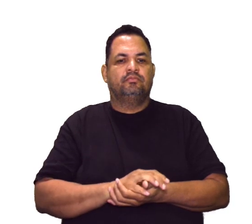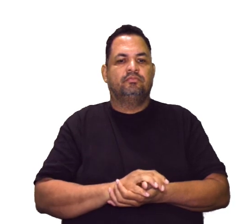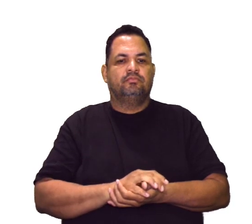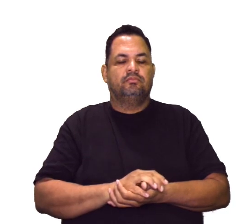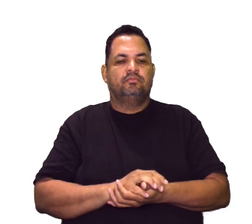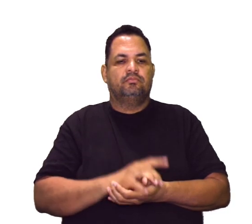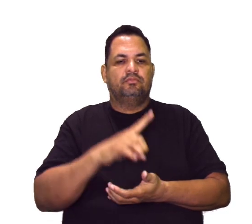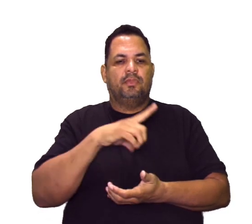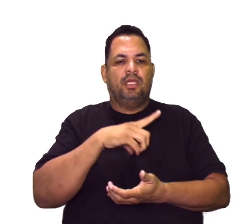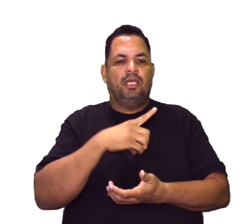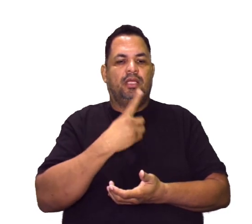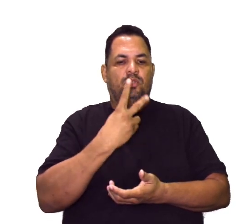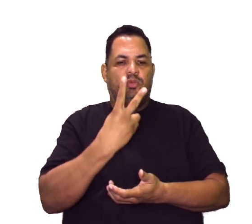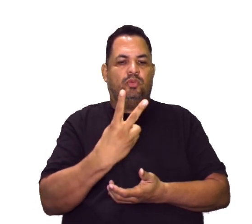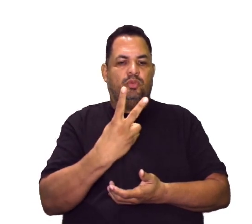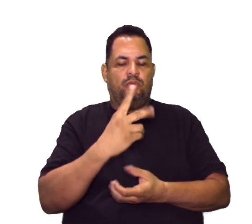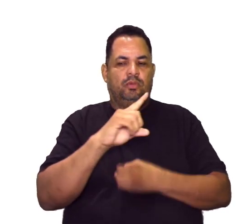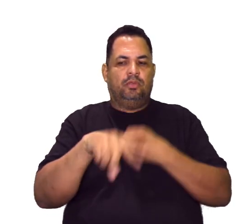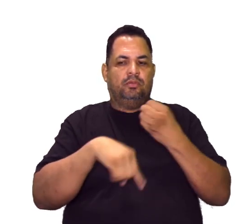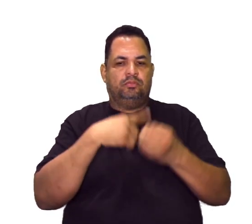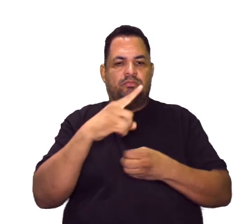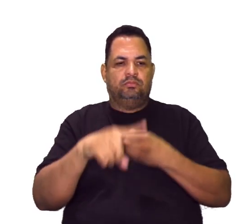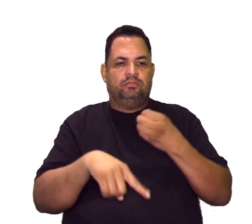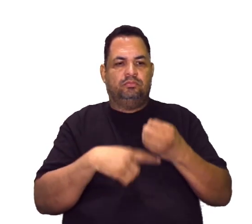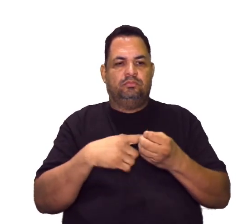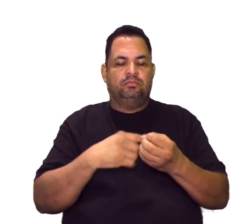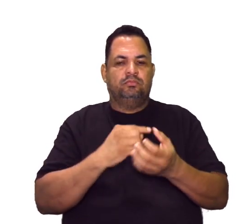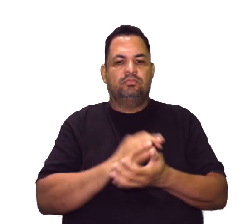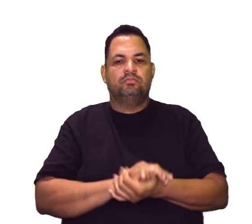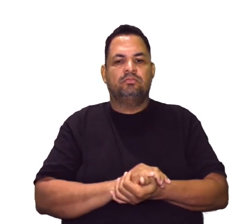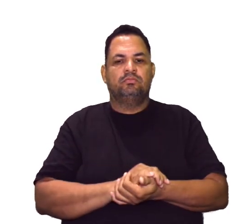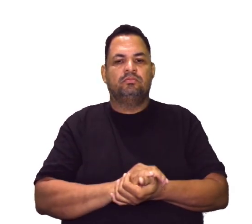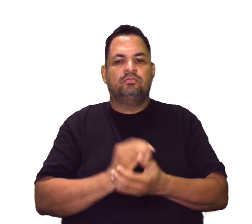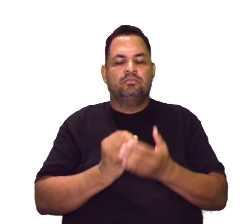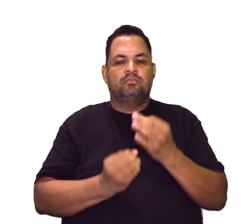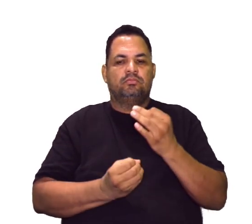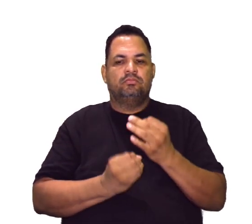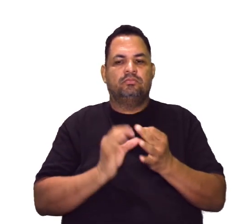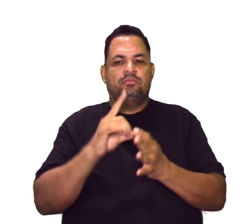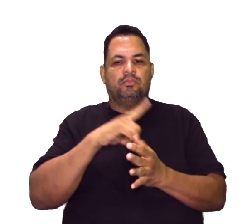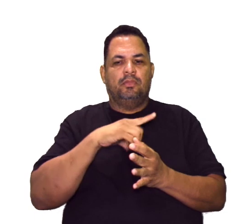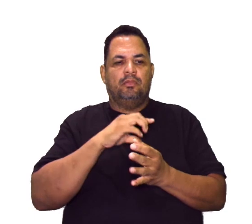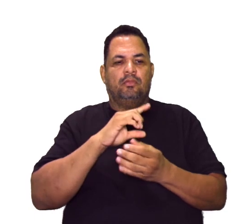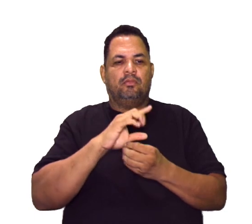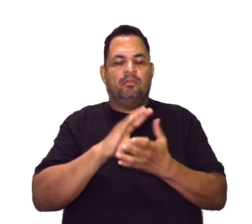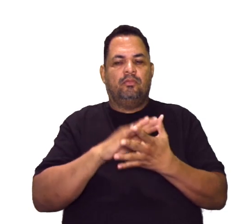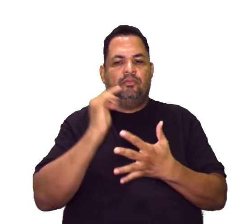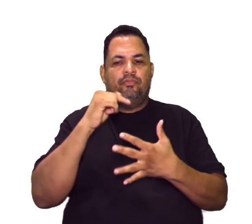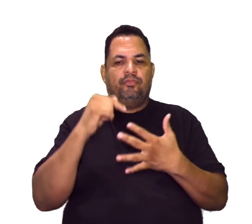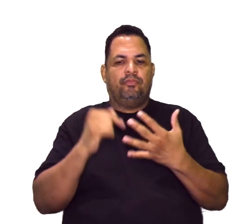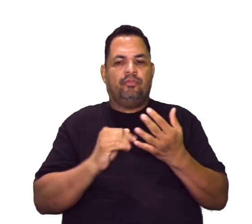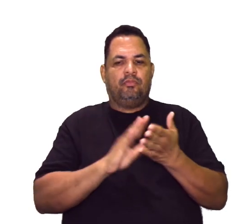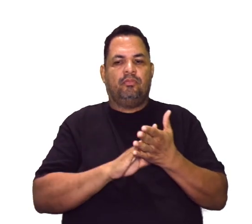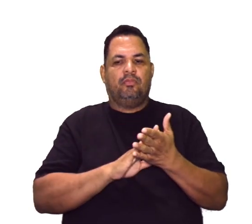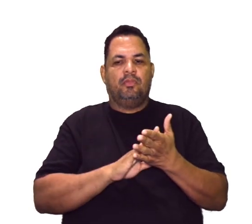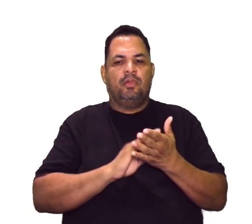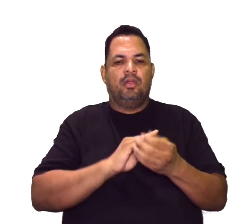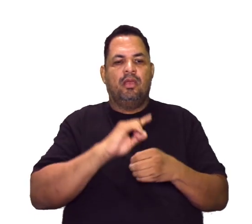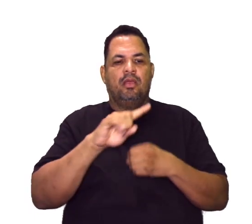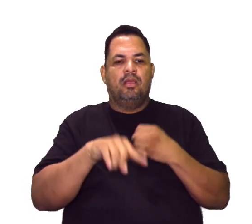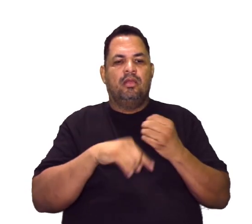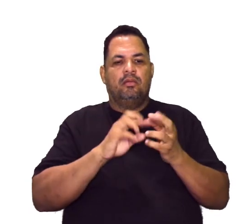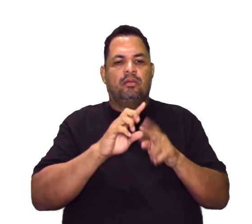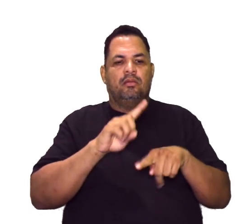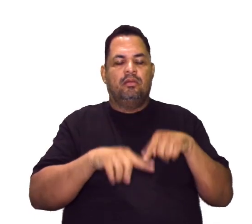é diatômica. Ela apresenta dois átomos, formada por átomos de elementos de química diferente,